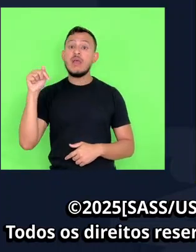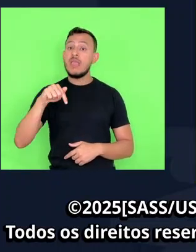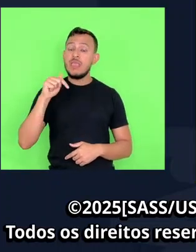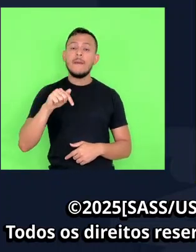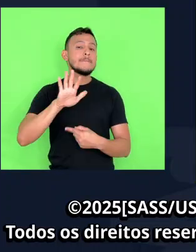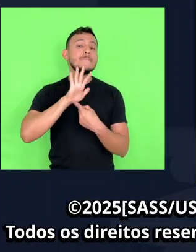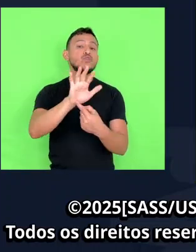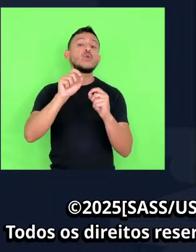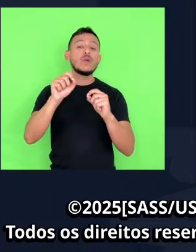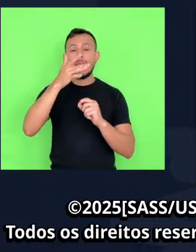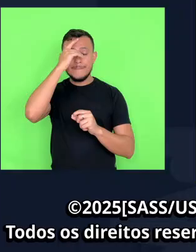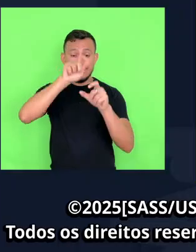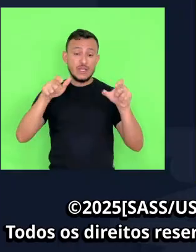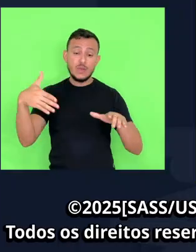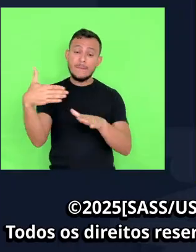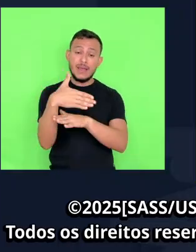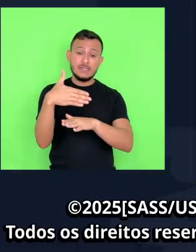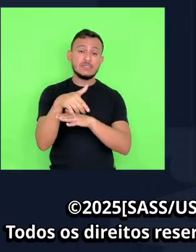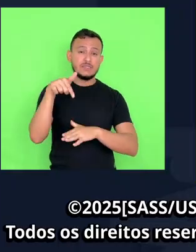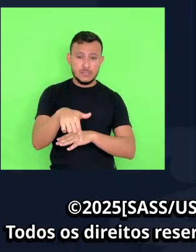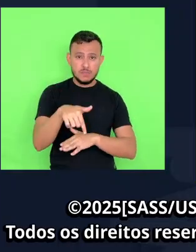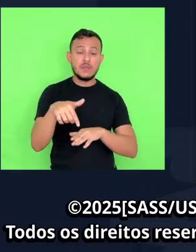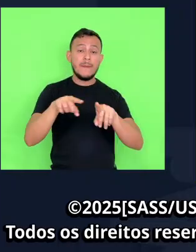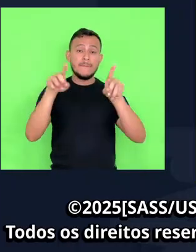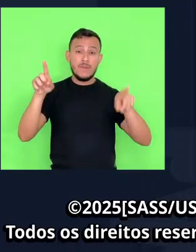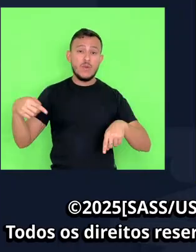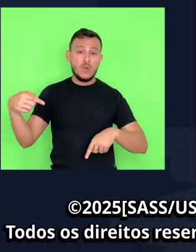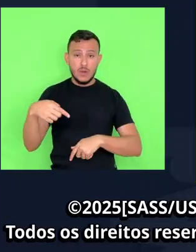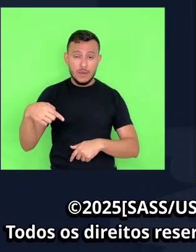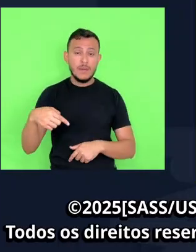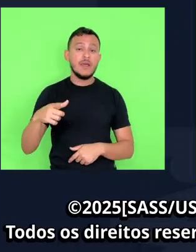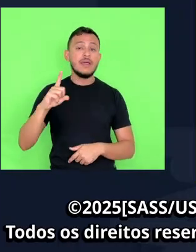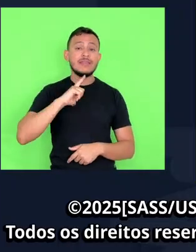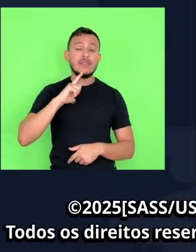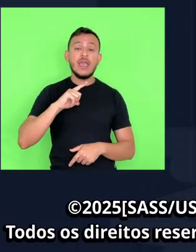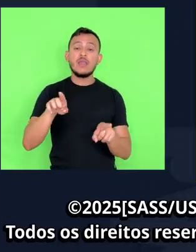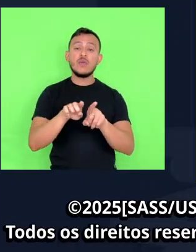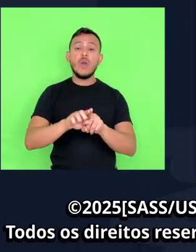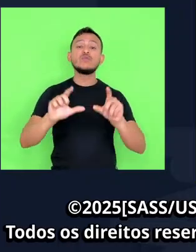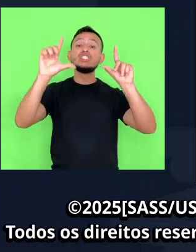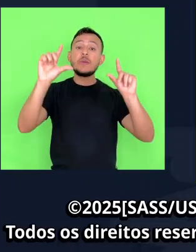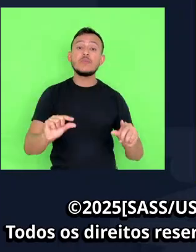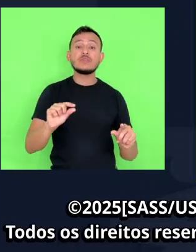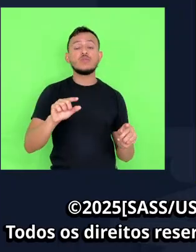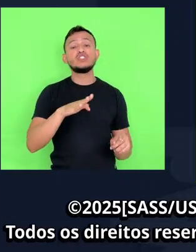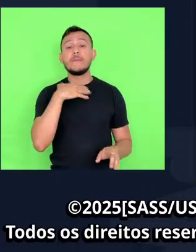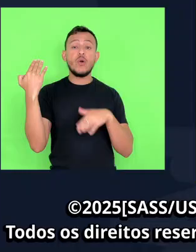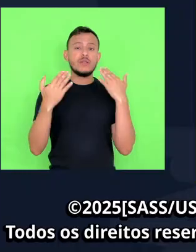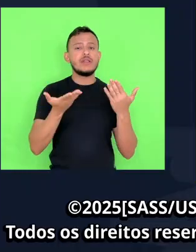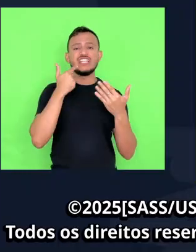demonstrou que os participantes desse programa têm uma diminuição na mortalidade